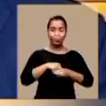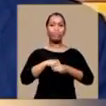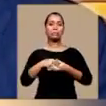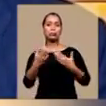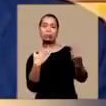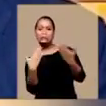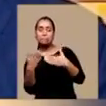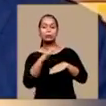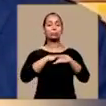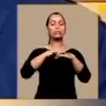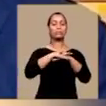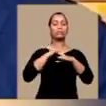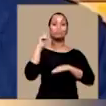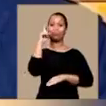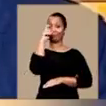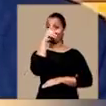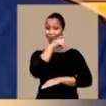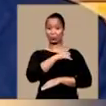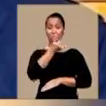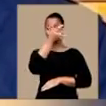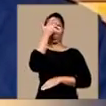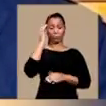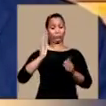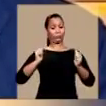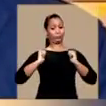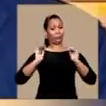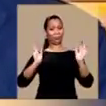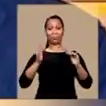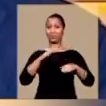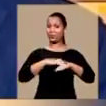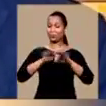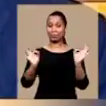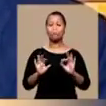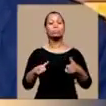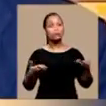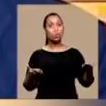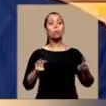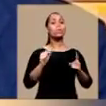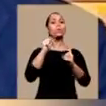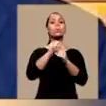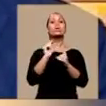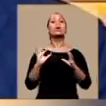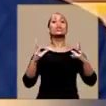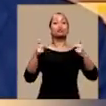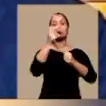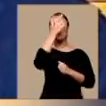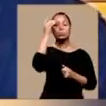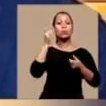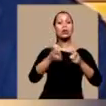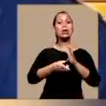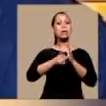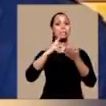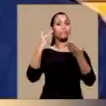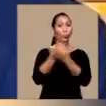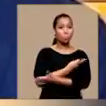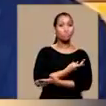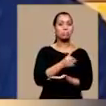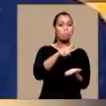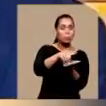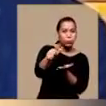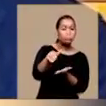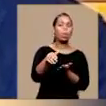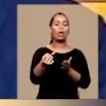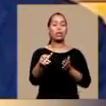alguém próximo, é um assunto que todo mundo acaba fugindo, né, para comentar sobre isso. Então, o ideal é que o pessoal se reúna antes de acontecer